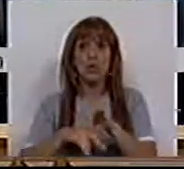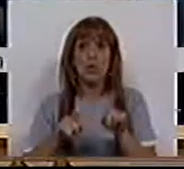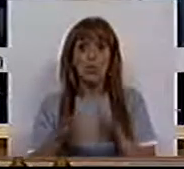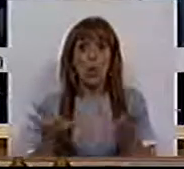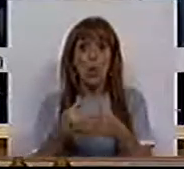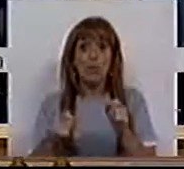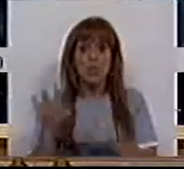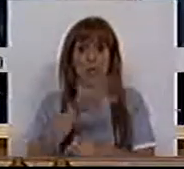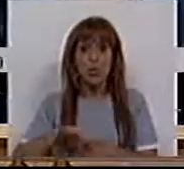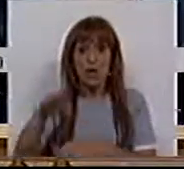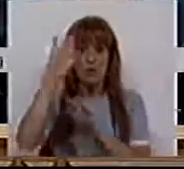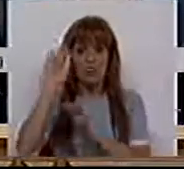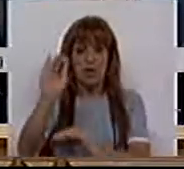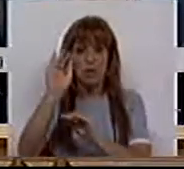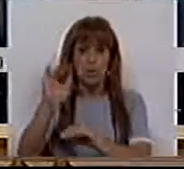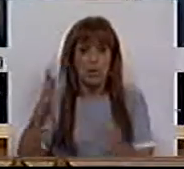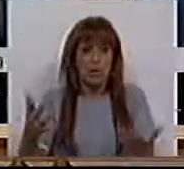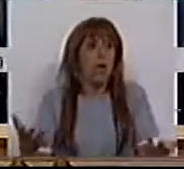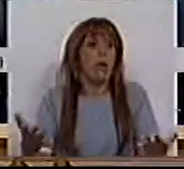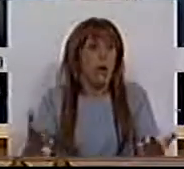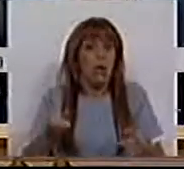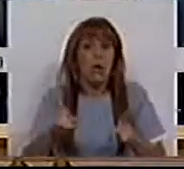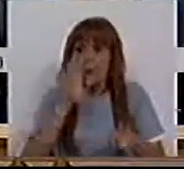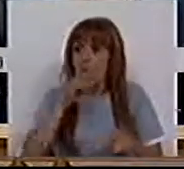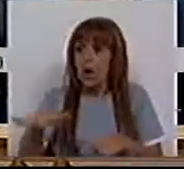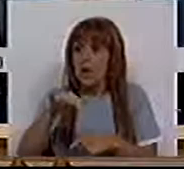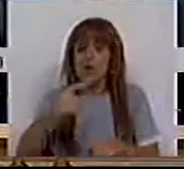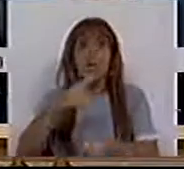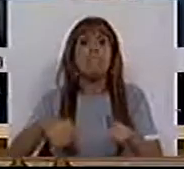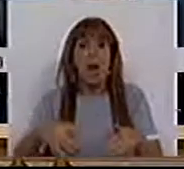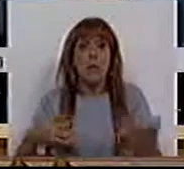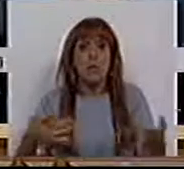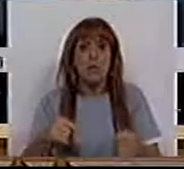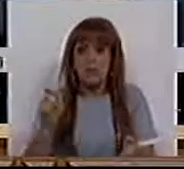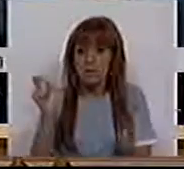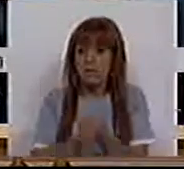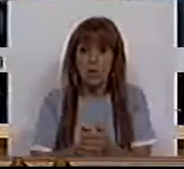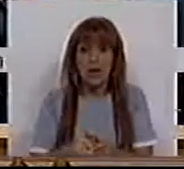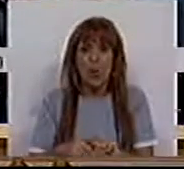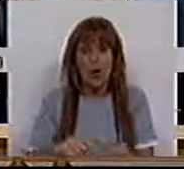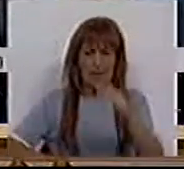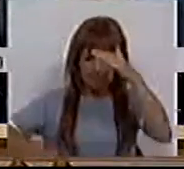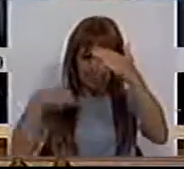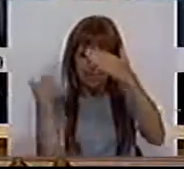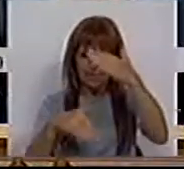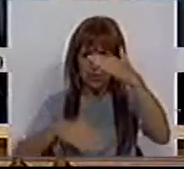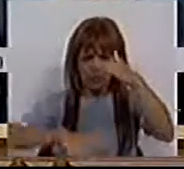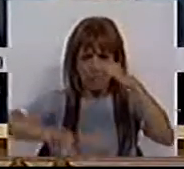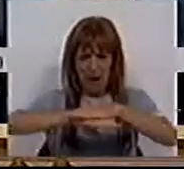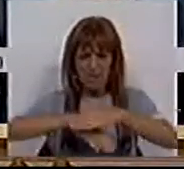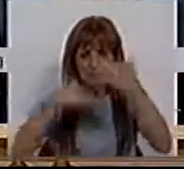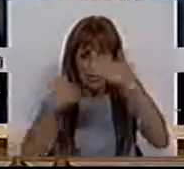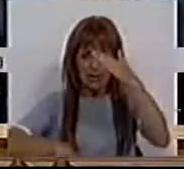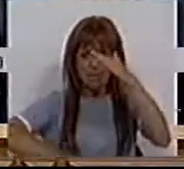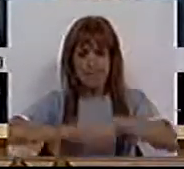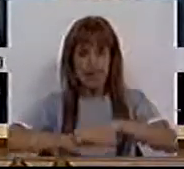do Conselho Nacional da Educação. Bom, mas então, se essa é a dimensão média, estipulemos isso como teto, como